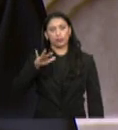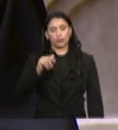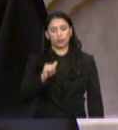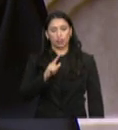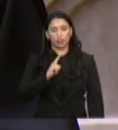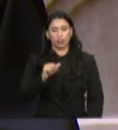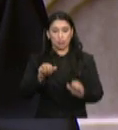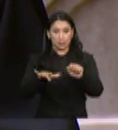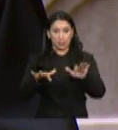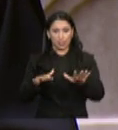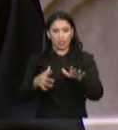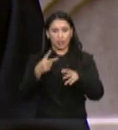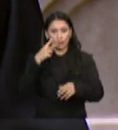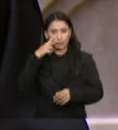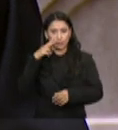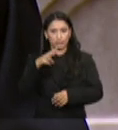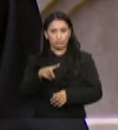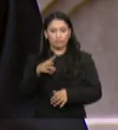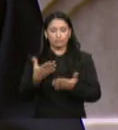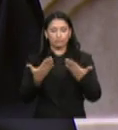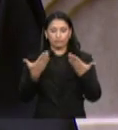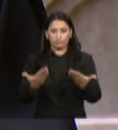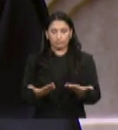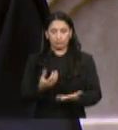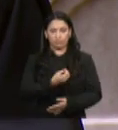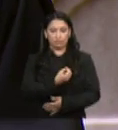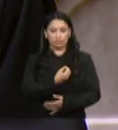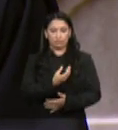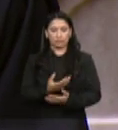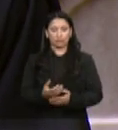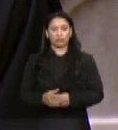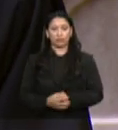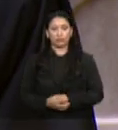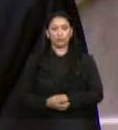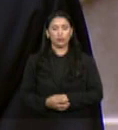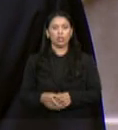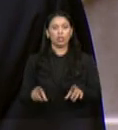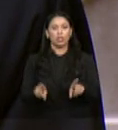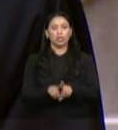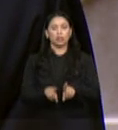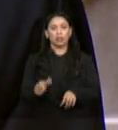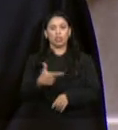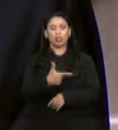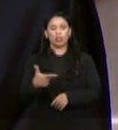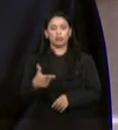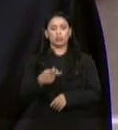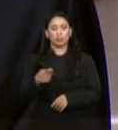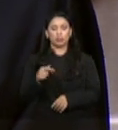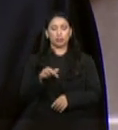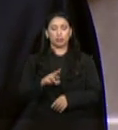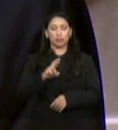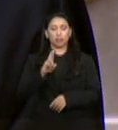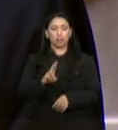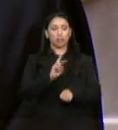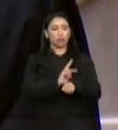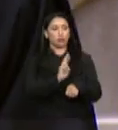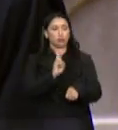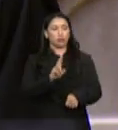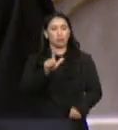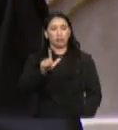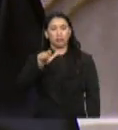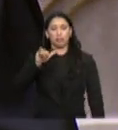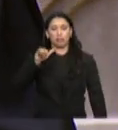prestigia esta sessão cumprimento ainda a digníssima vice procuradora Geral da República Doutora lindona